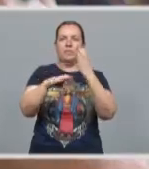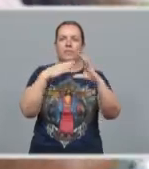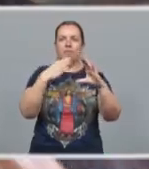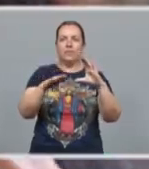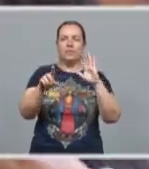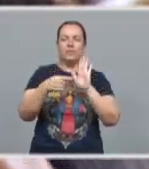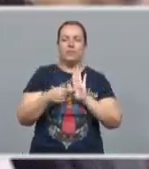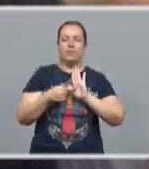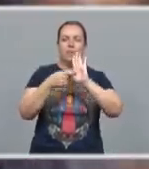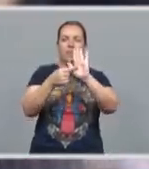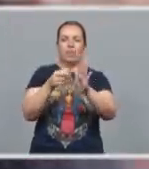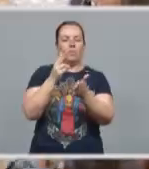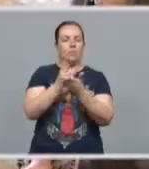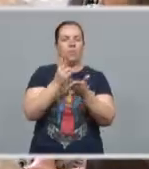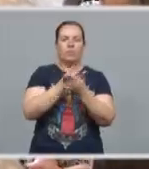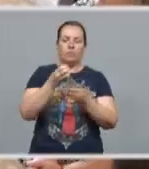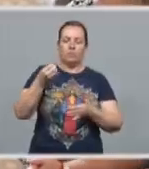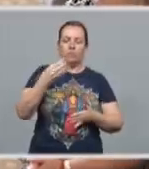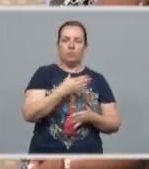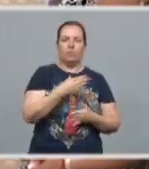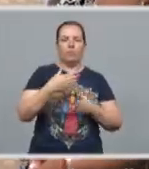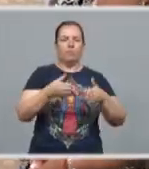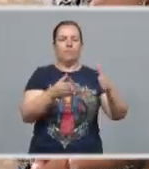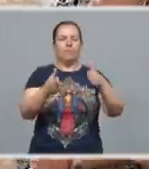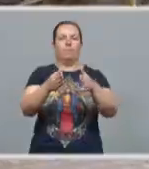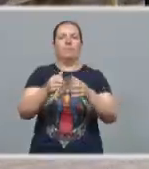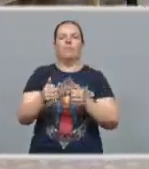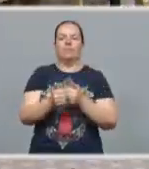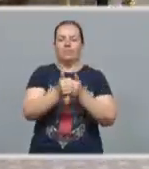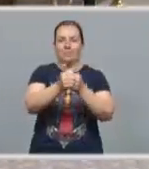mostrar um novo caminho a seguir.